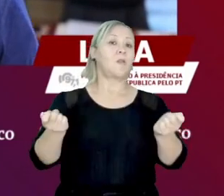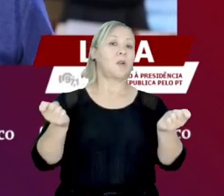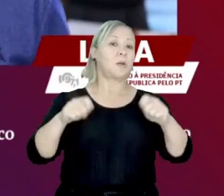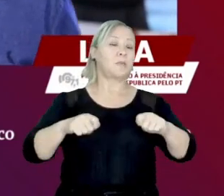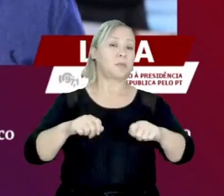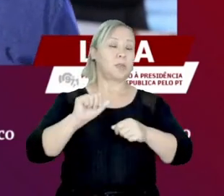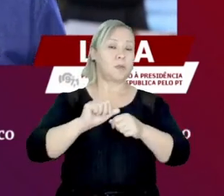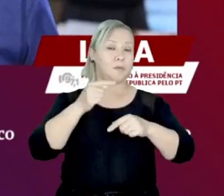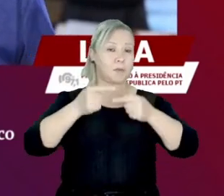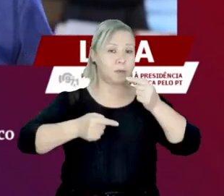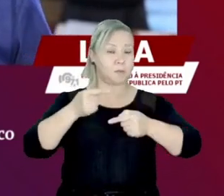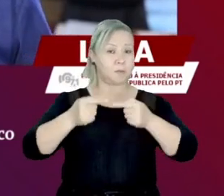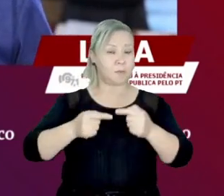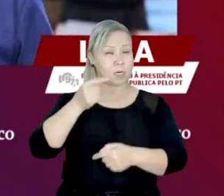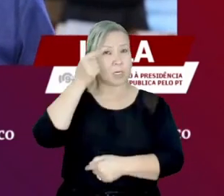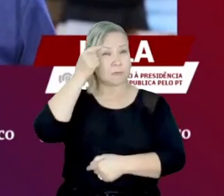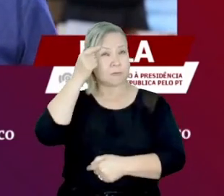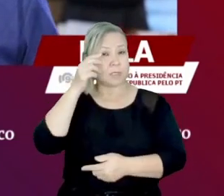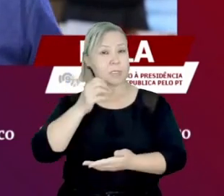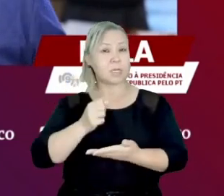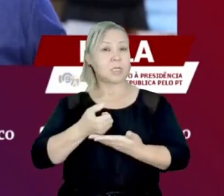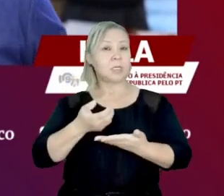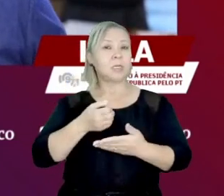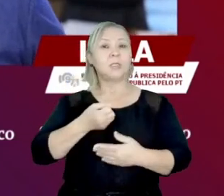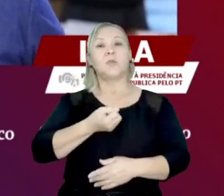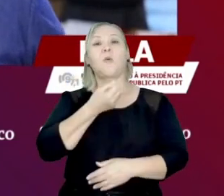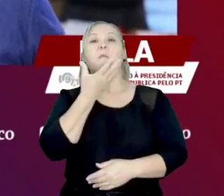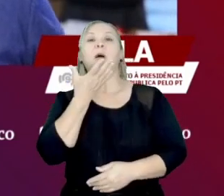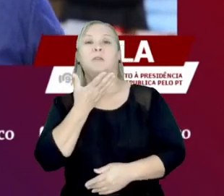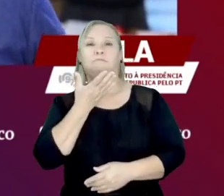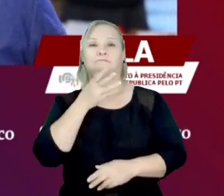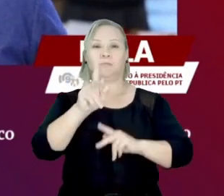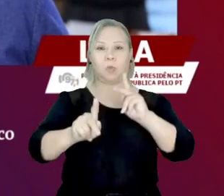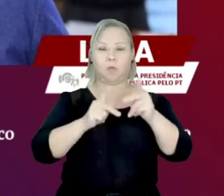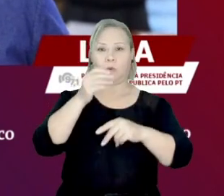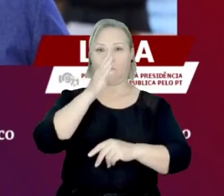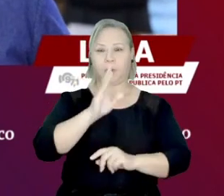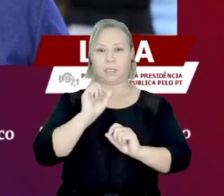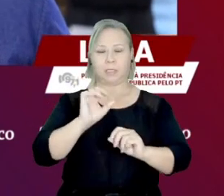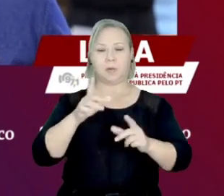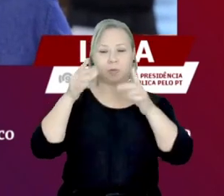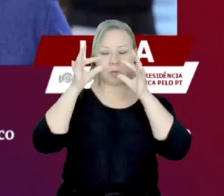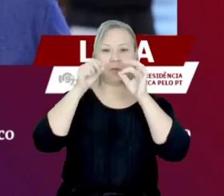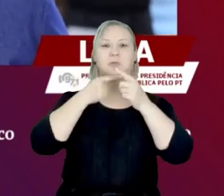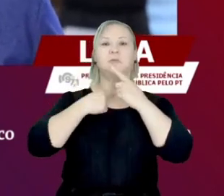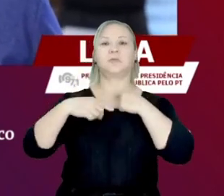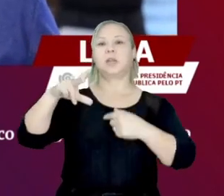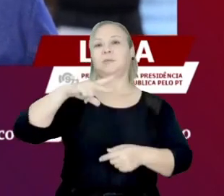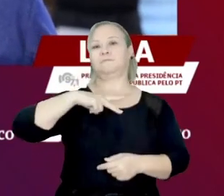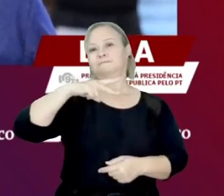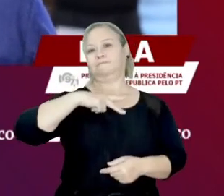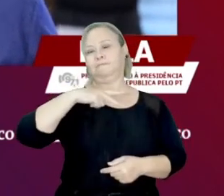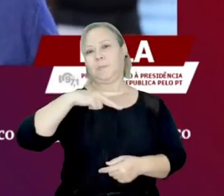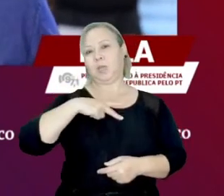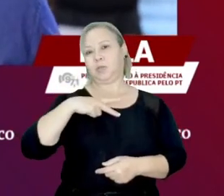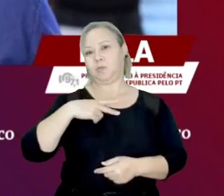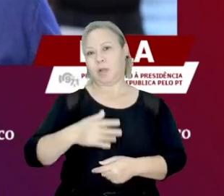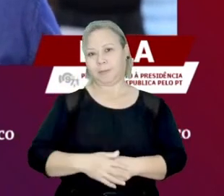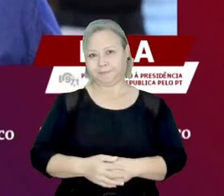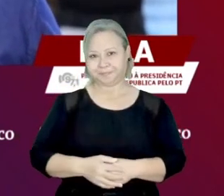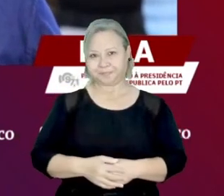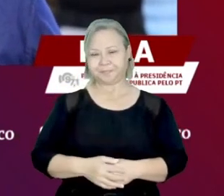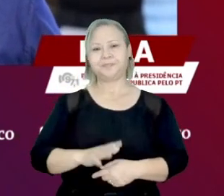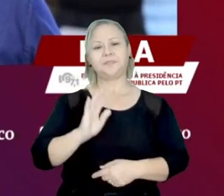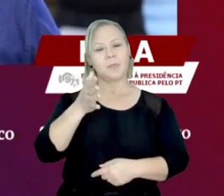já temos muita experiência nisso. Não é a primeira eleição que eu vou disputar. Já disputei muitas eleições, já perdi, já